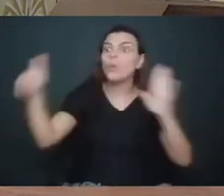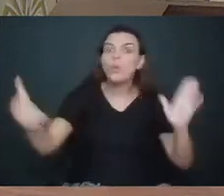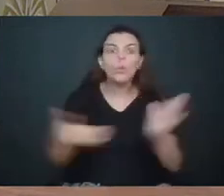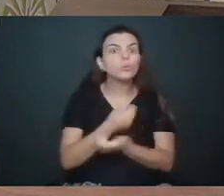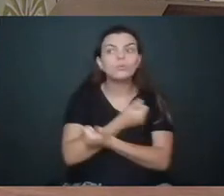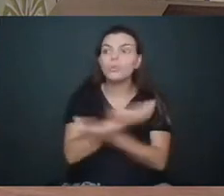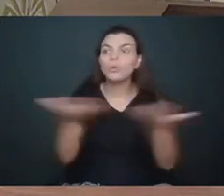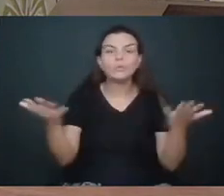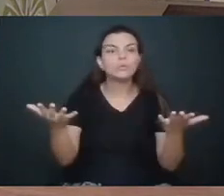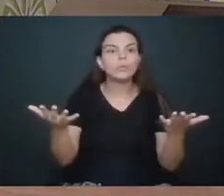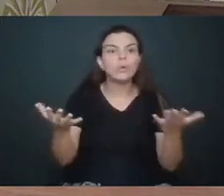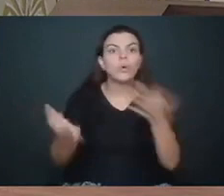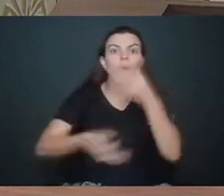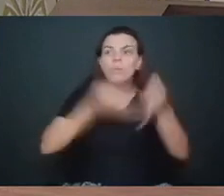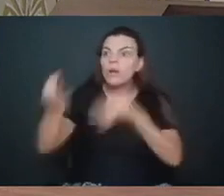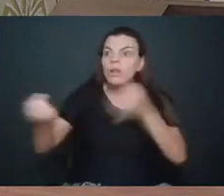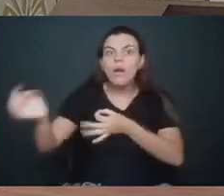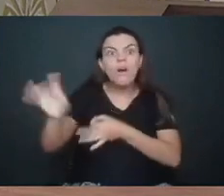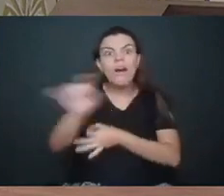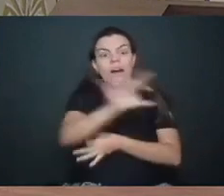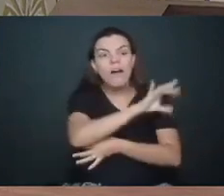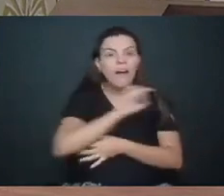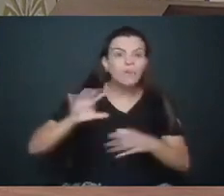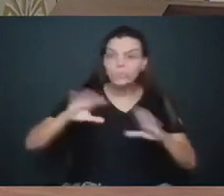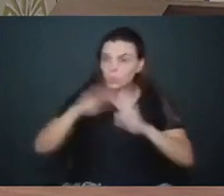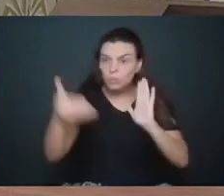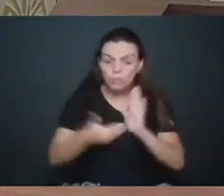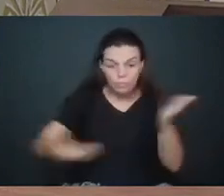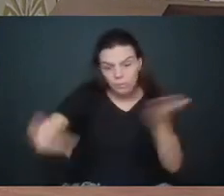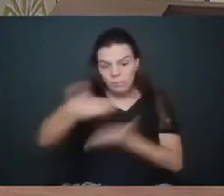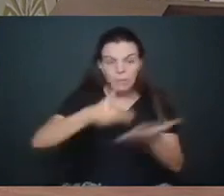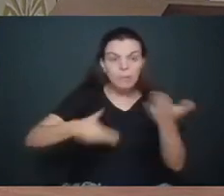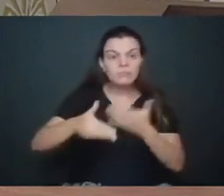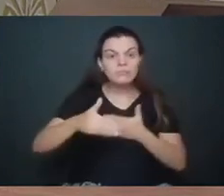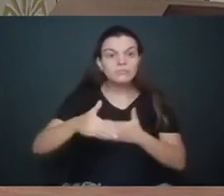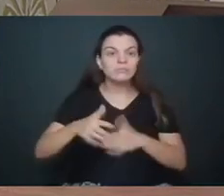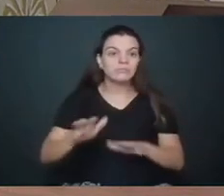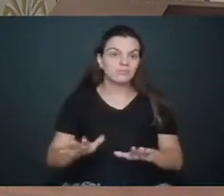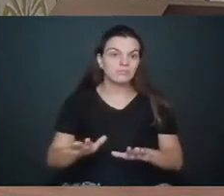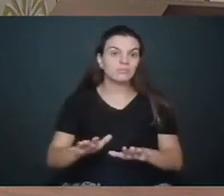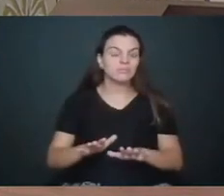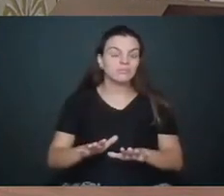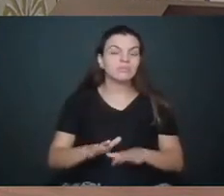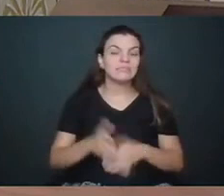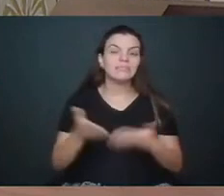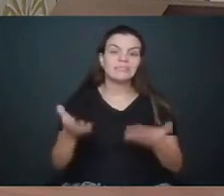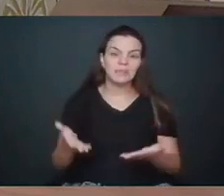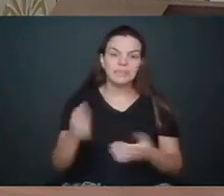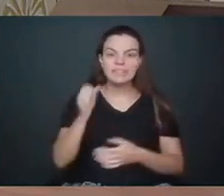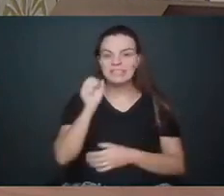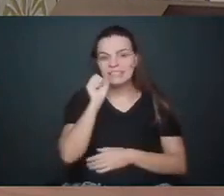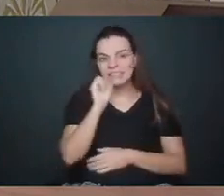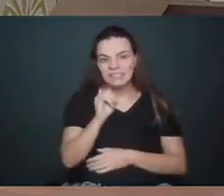pessoa é a opinião dele, talvez a opinião dele seja pior que a minha, então eu vou para trás, certo? Então, gente,